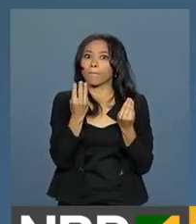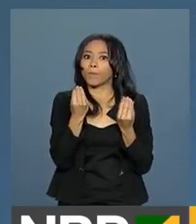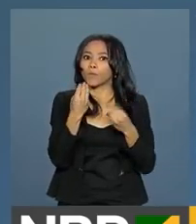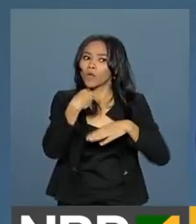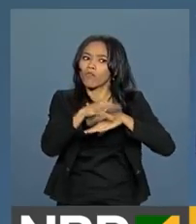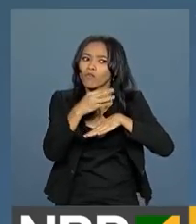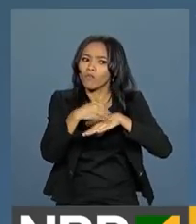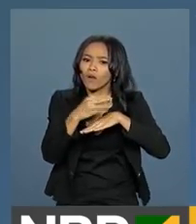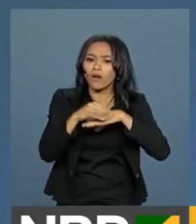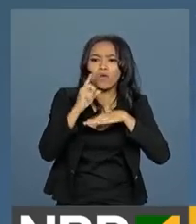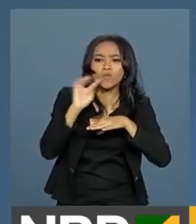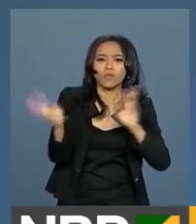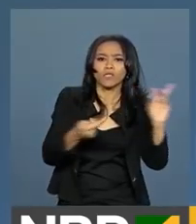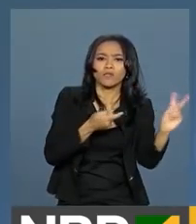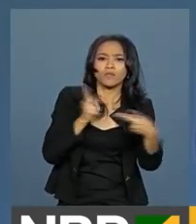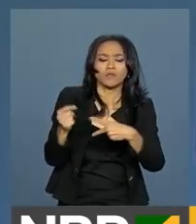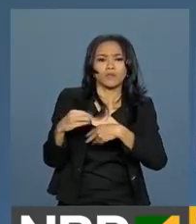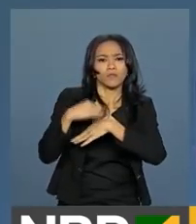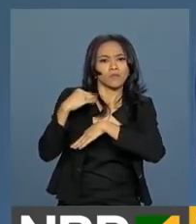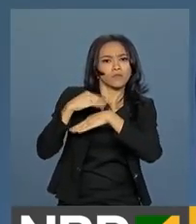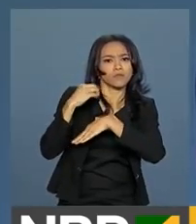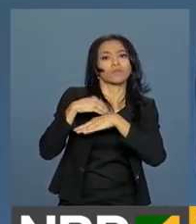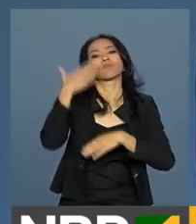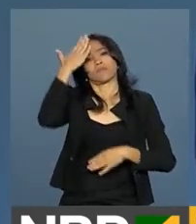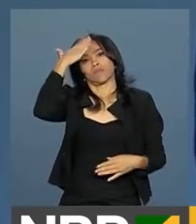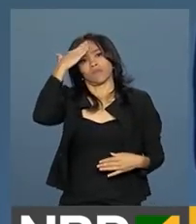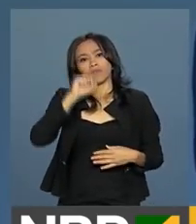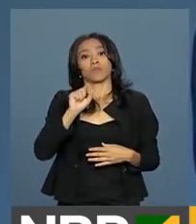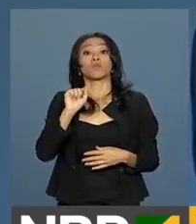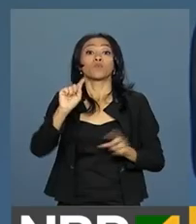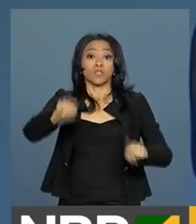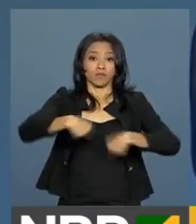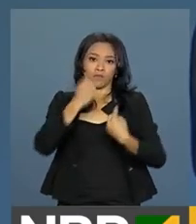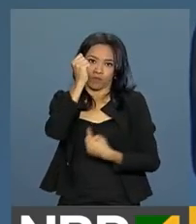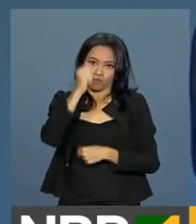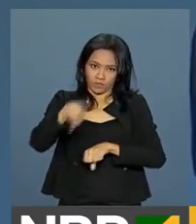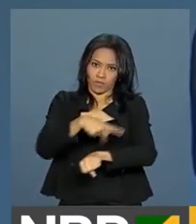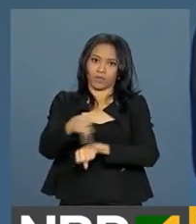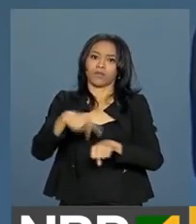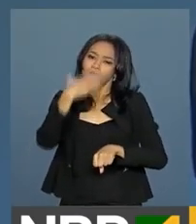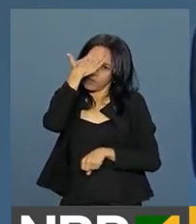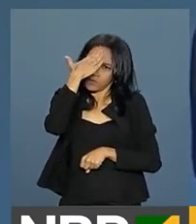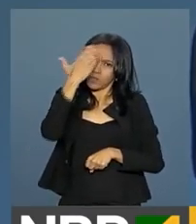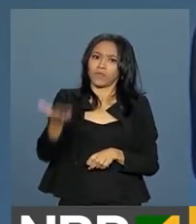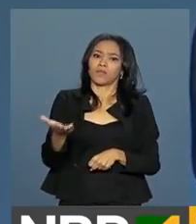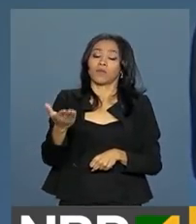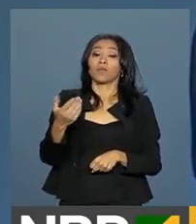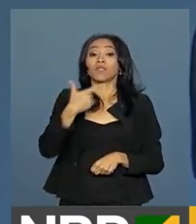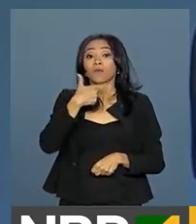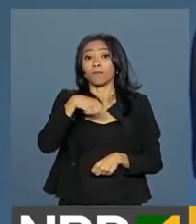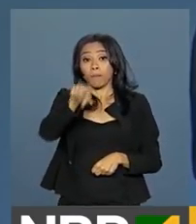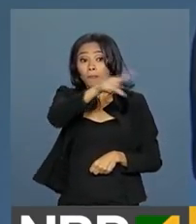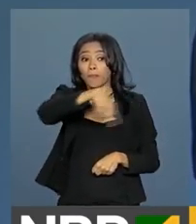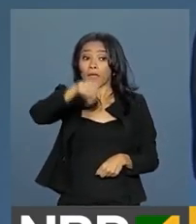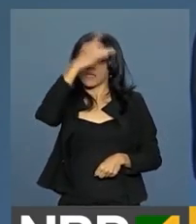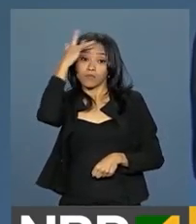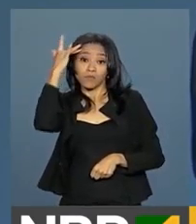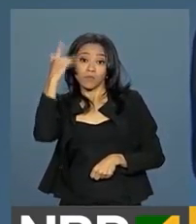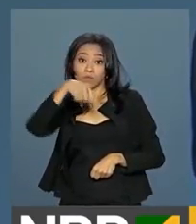sobre os reais desafios do país o eleitor naturalmente exigirá dos